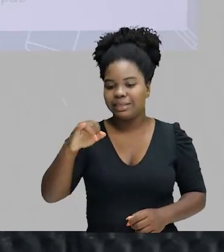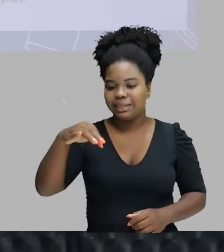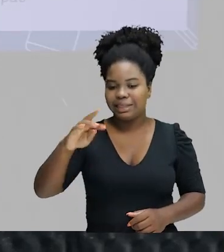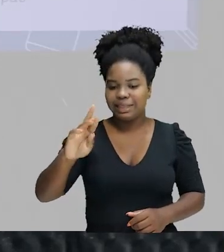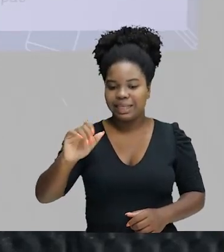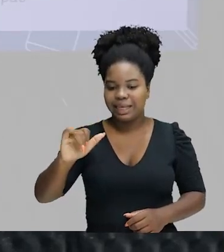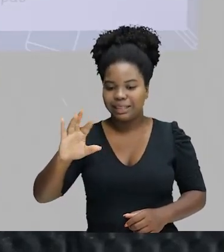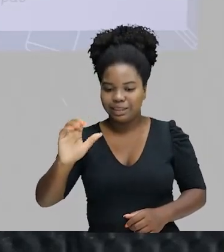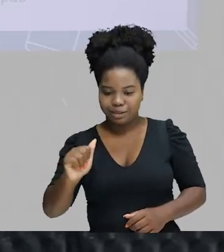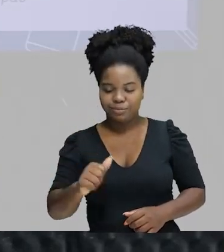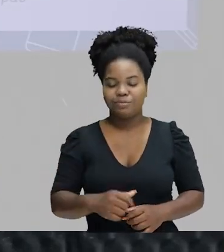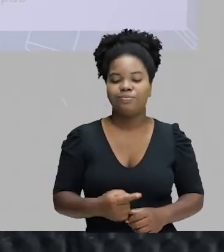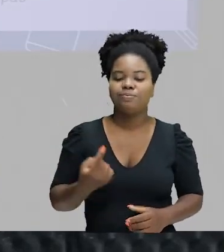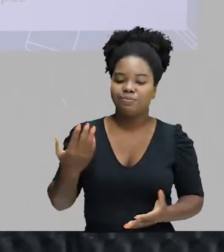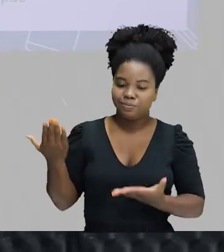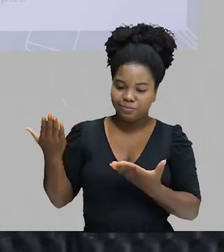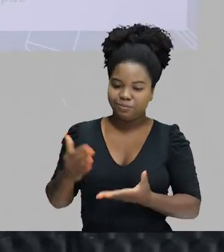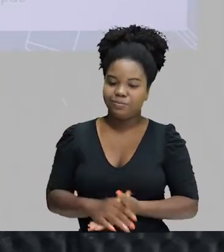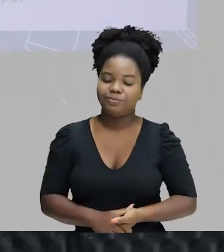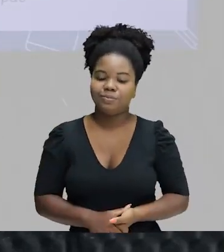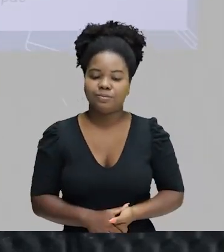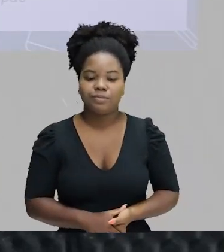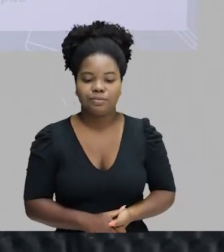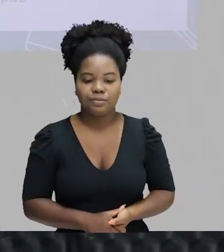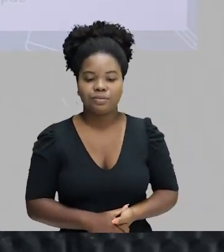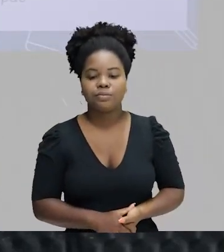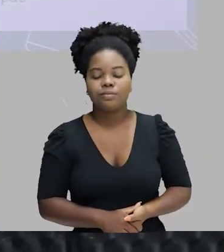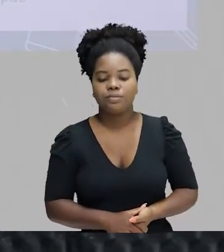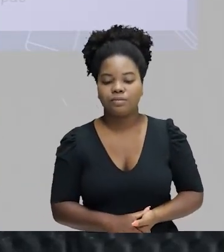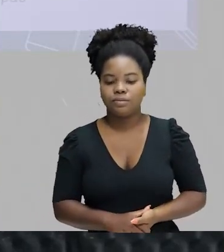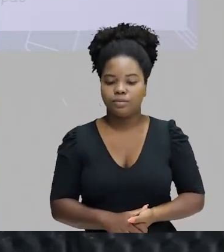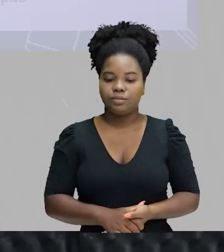lã sintética. Então, entre as suas